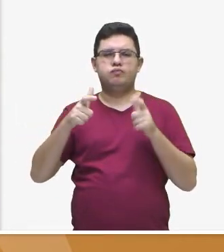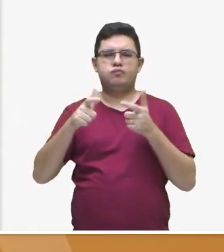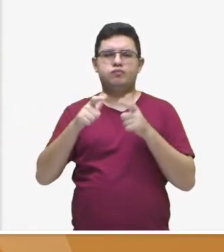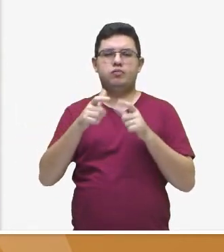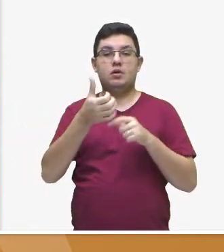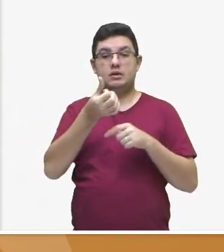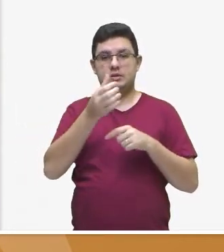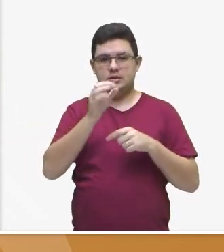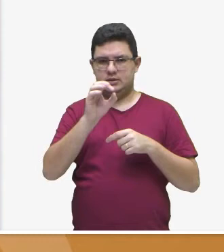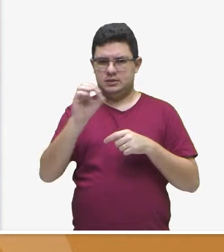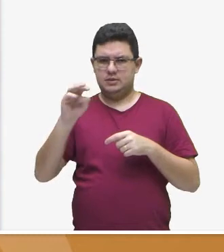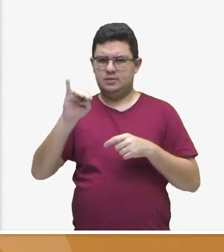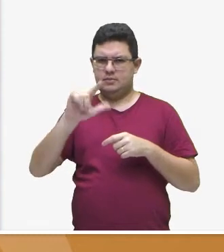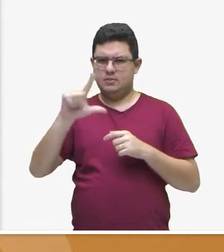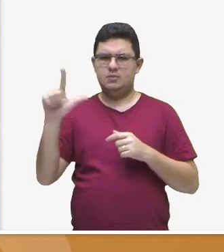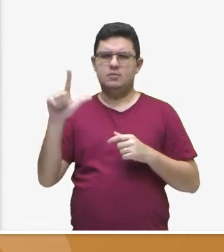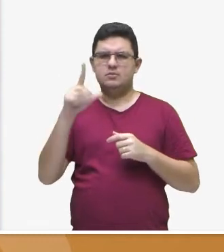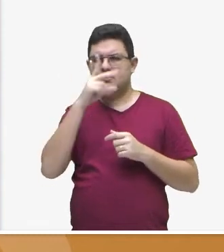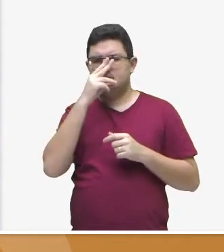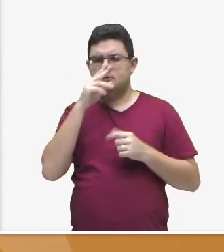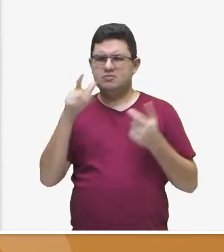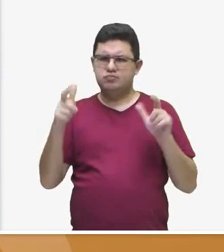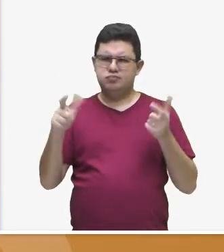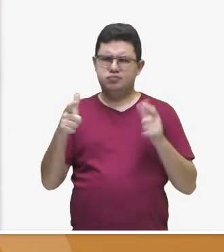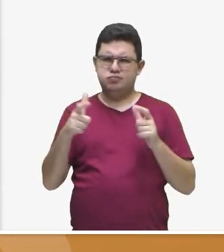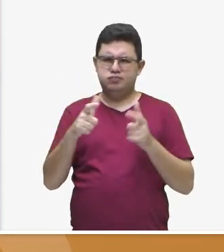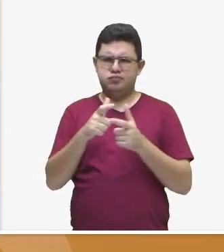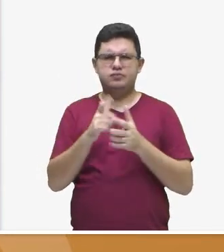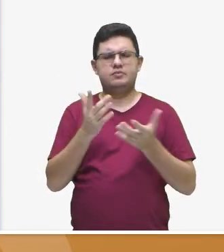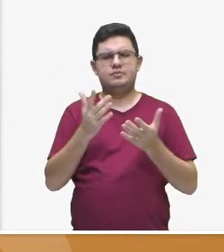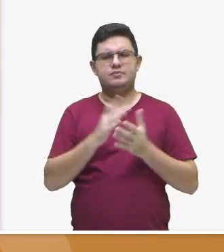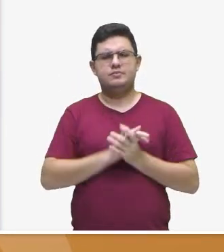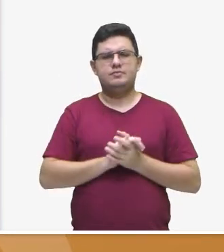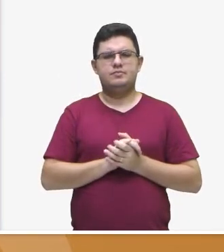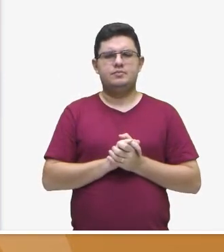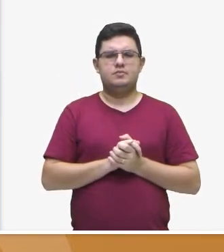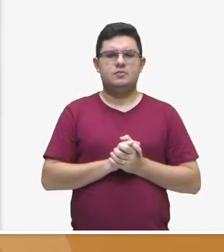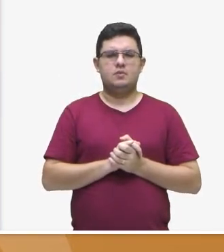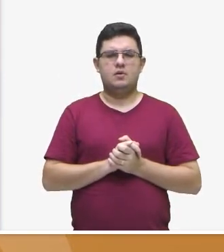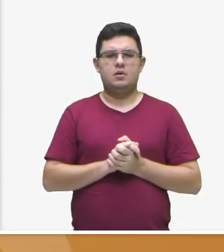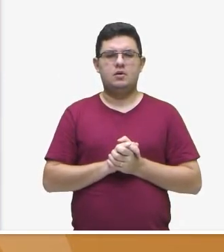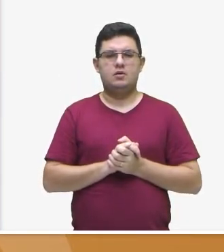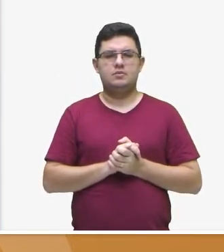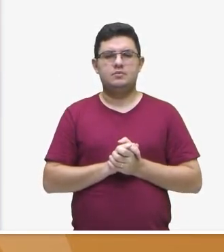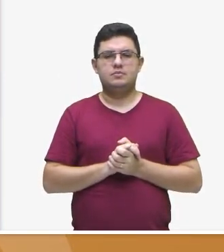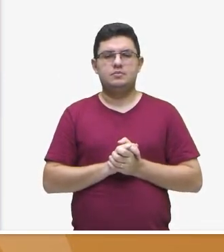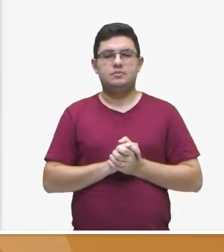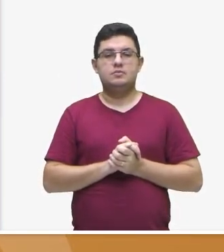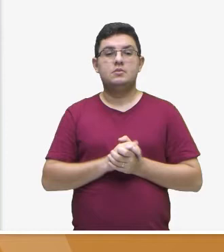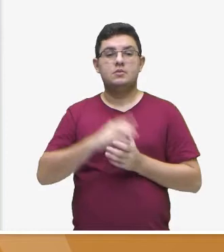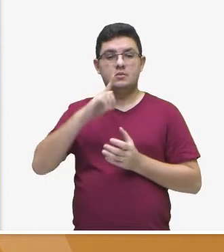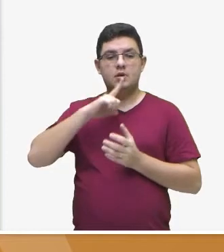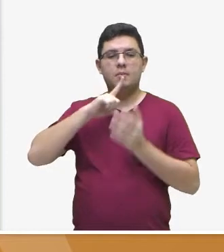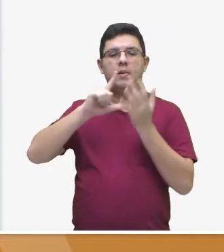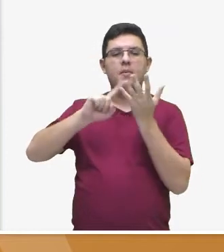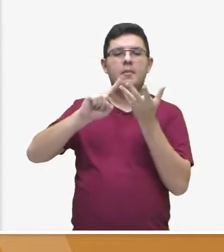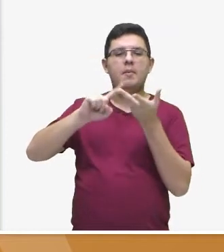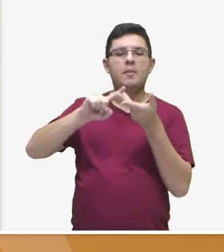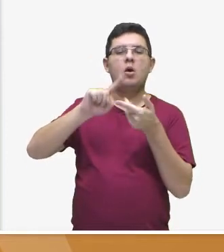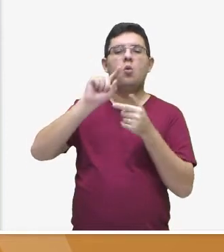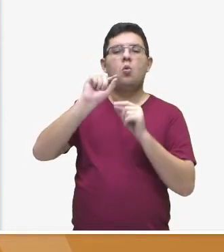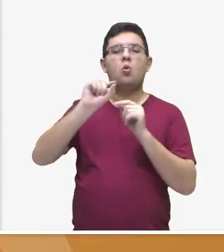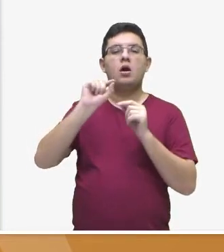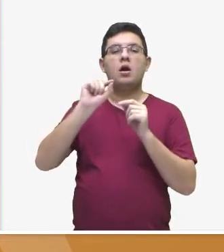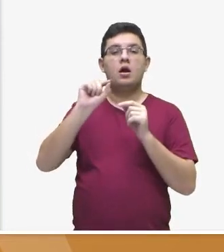baixa muito grande, muito alta, né? Certo? Então, vamos lá. Então, os fatores da redução